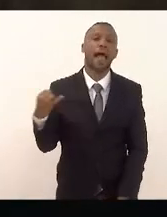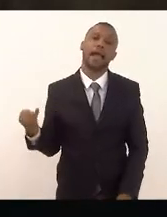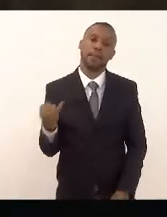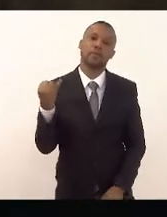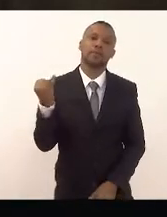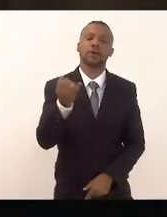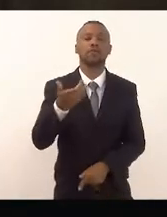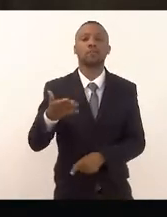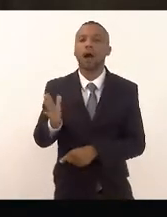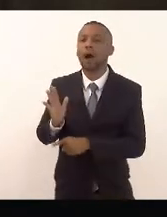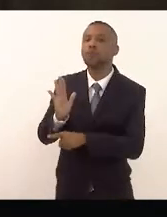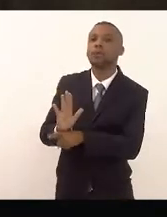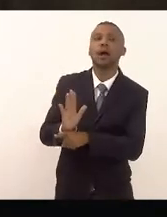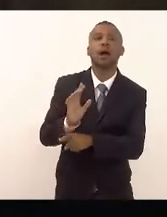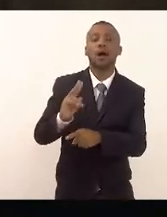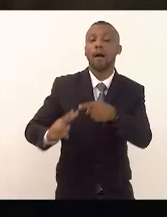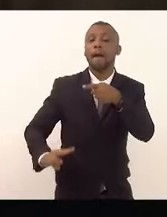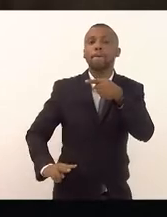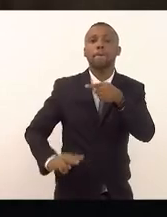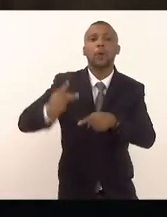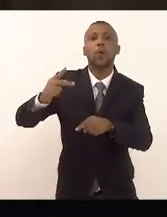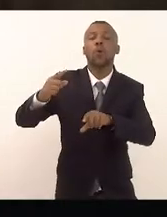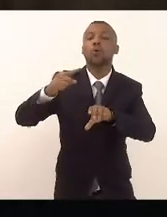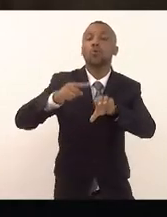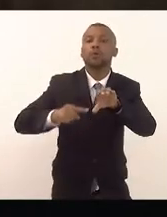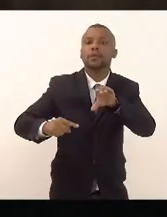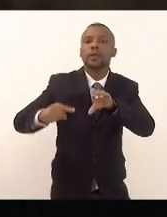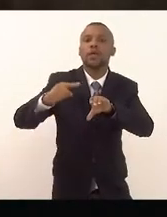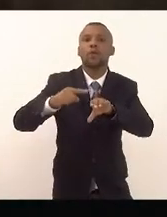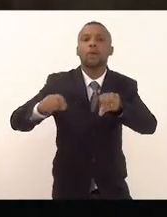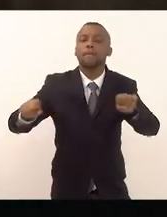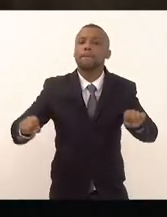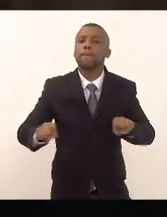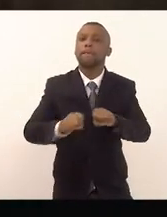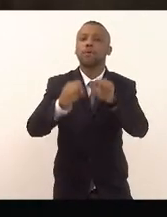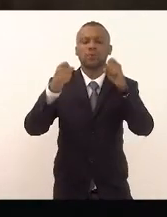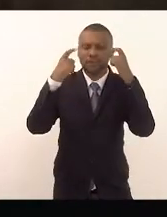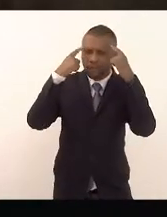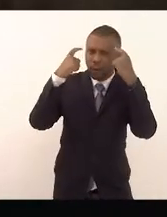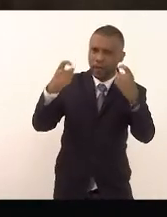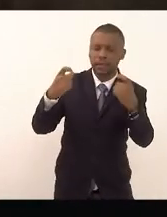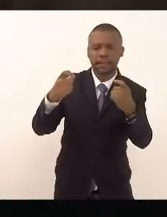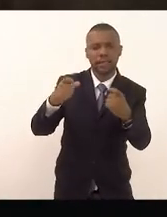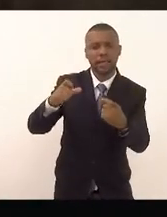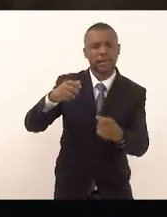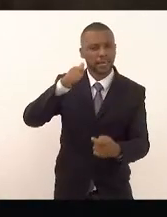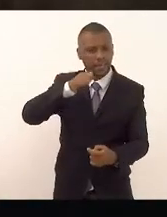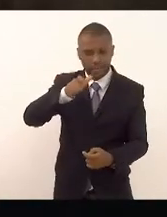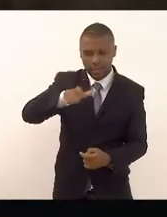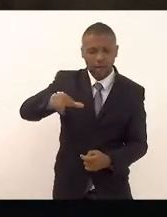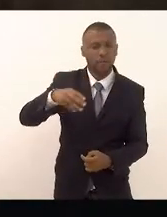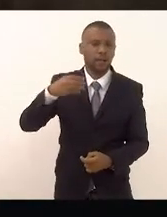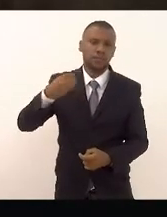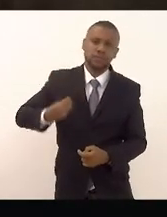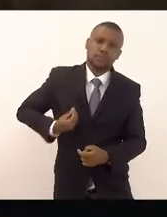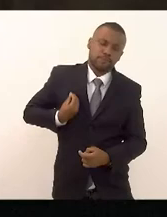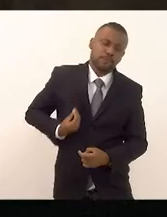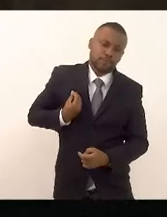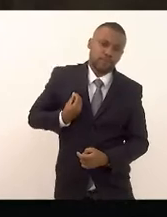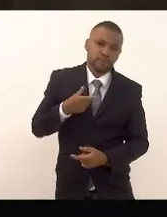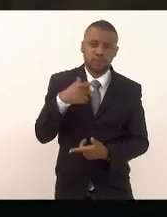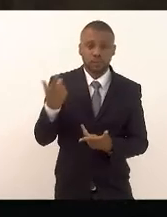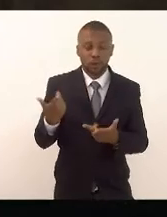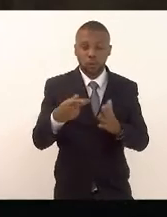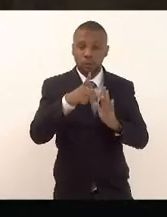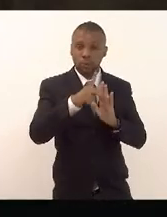a quebrar o ciclo de violências vividas por essas mulheres. Isso posto, meu parecer ao projeto de